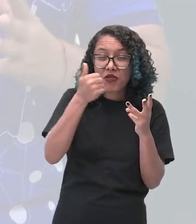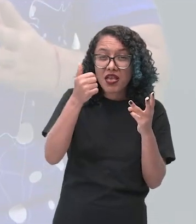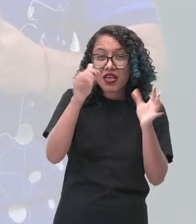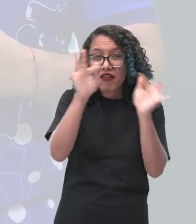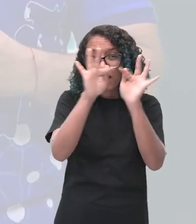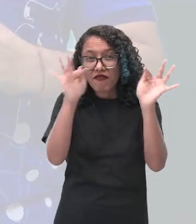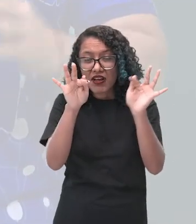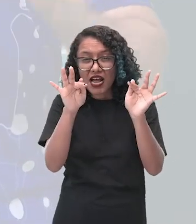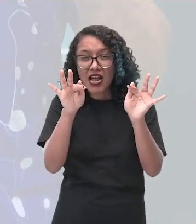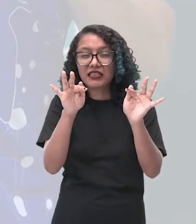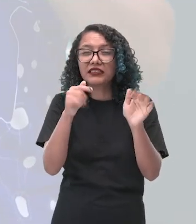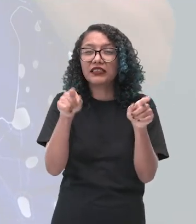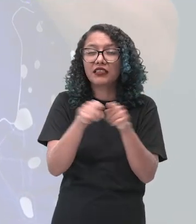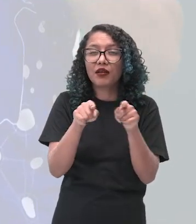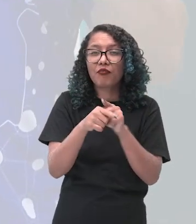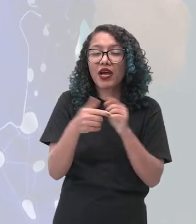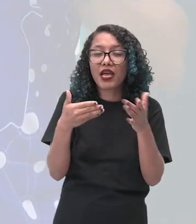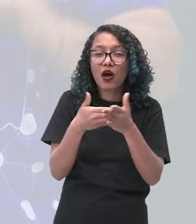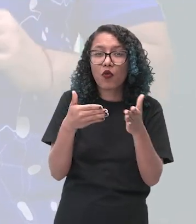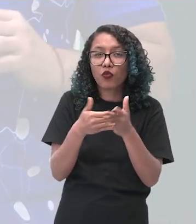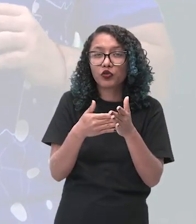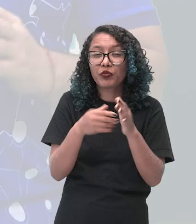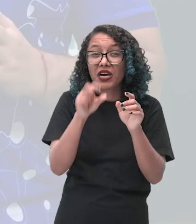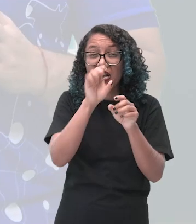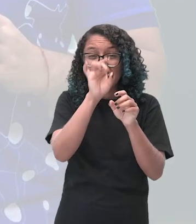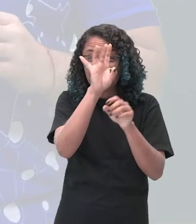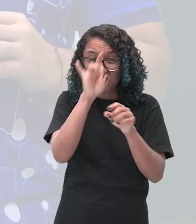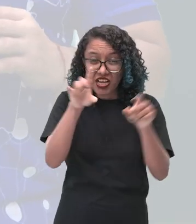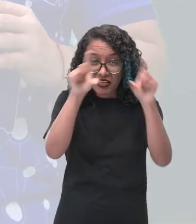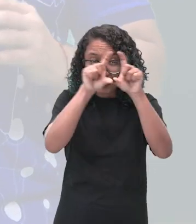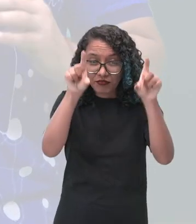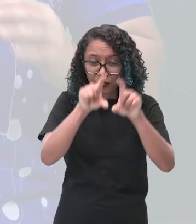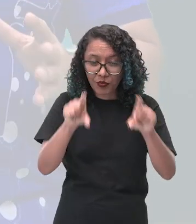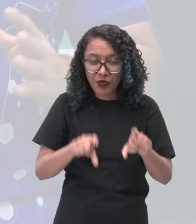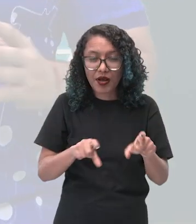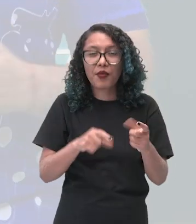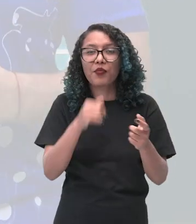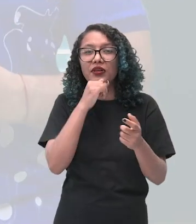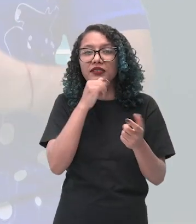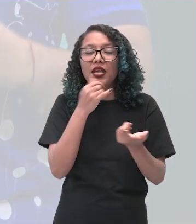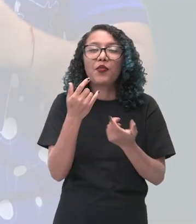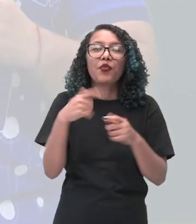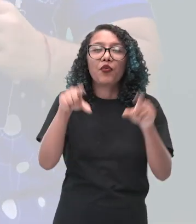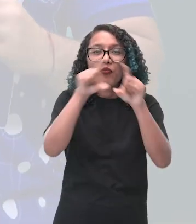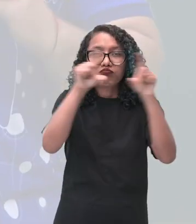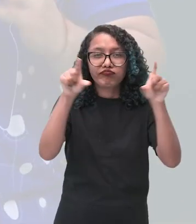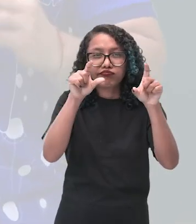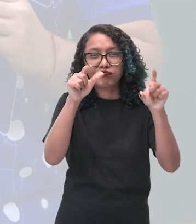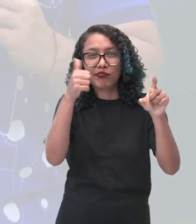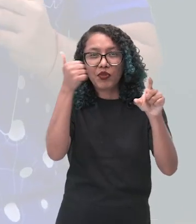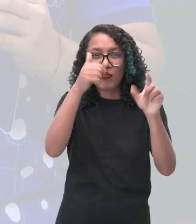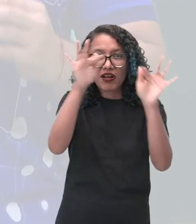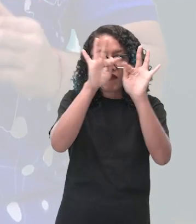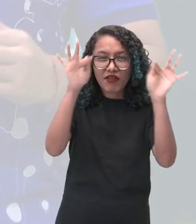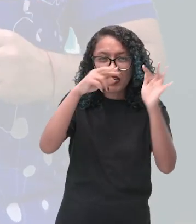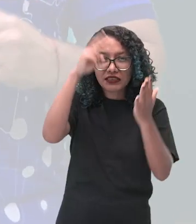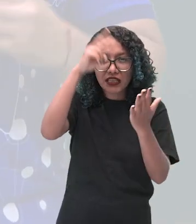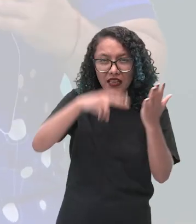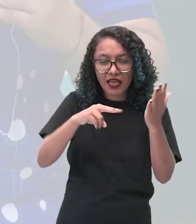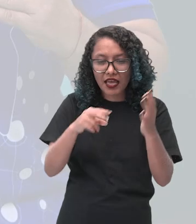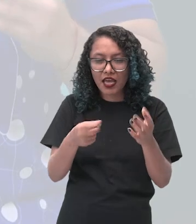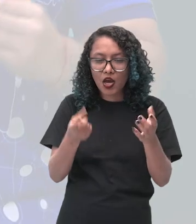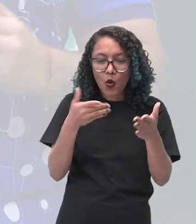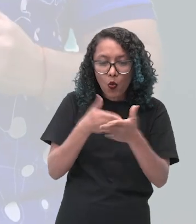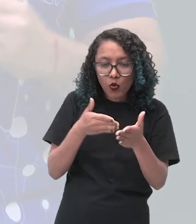dos parágrafos. Então, você leu lá a primeira frase, leu a última frase de um parágrafo, e